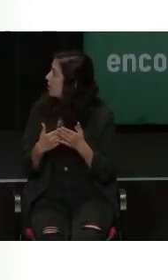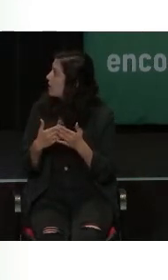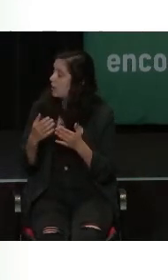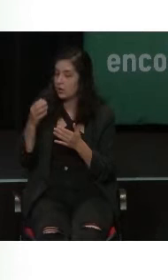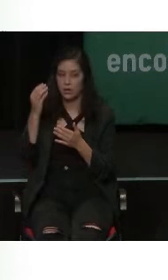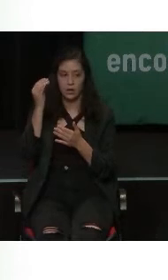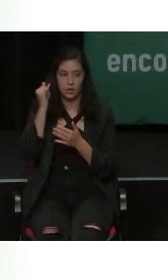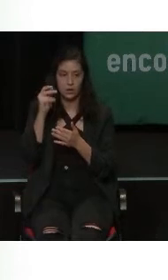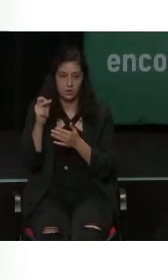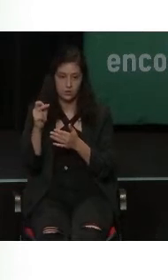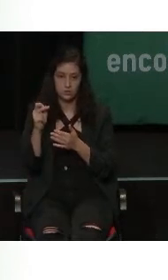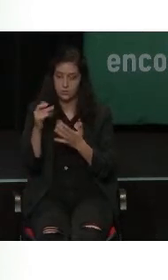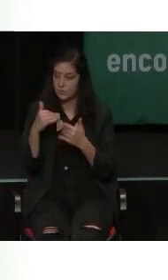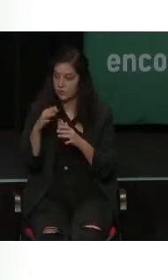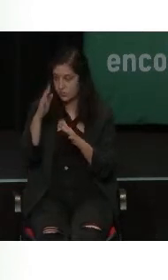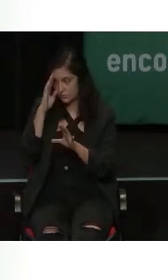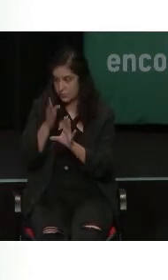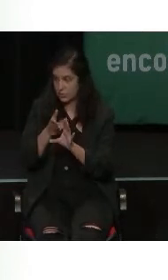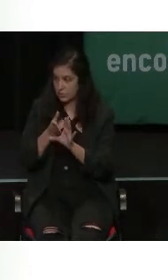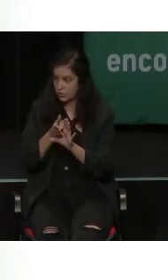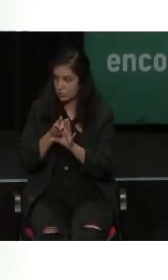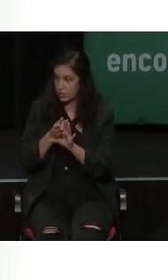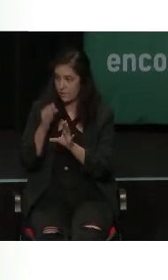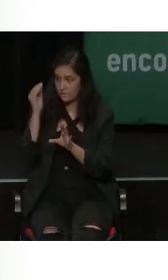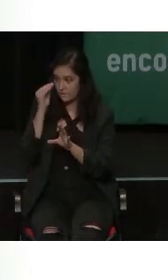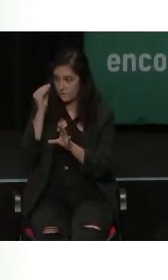artificial, mas também de psicologia social.